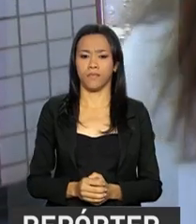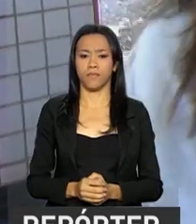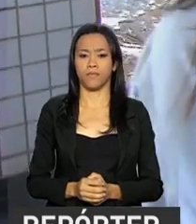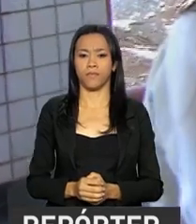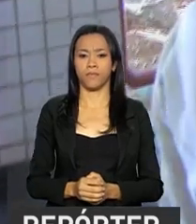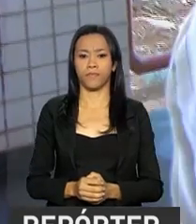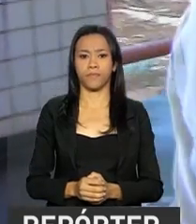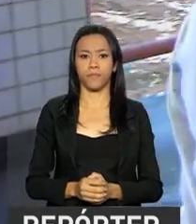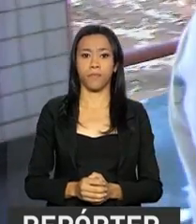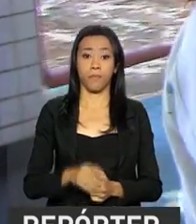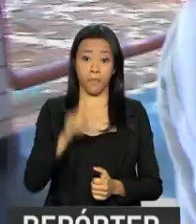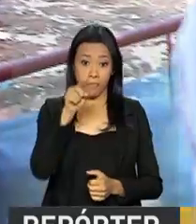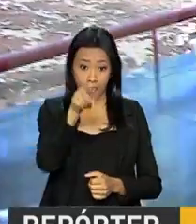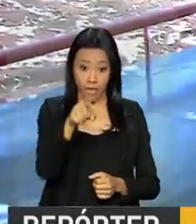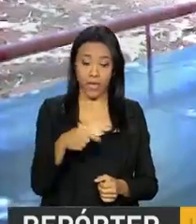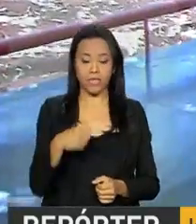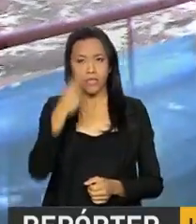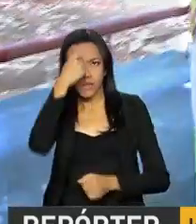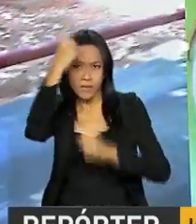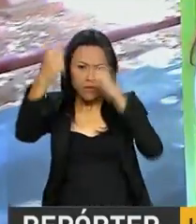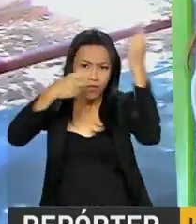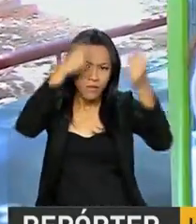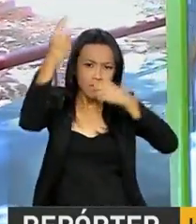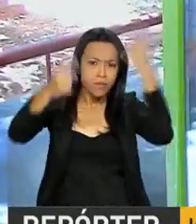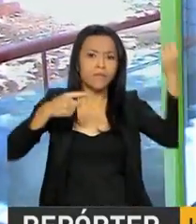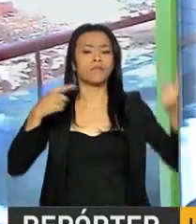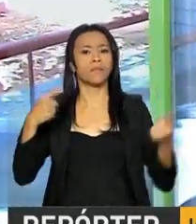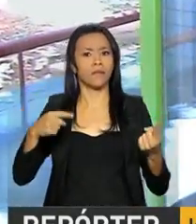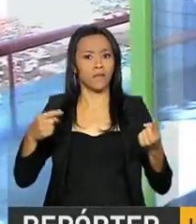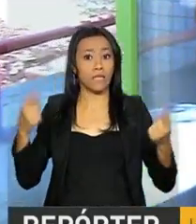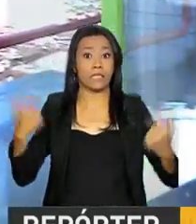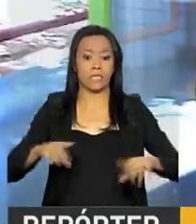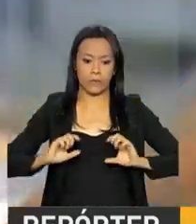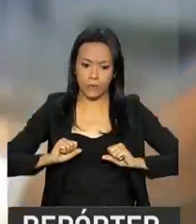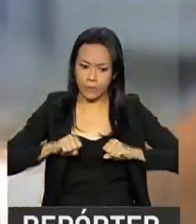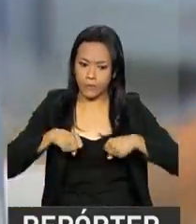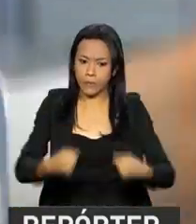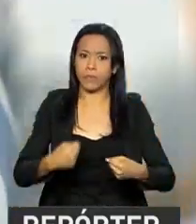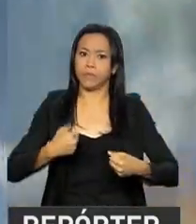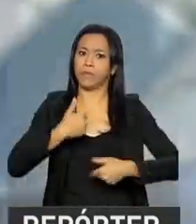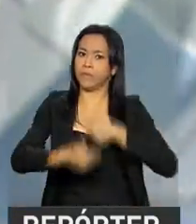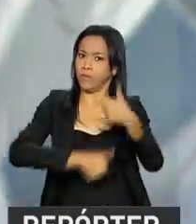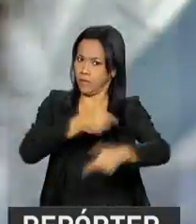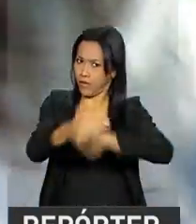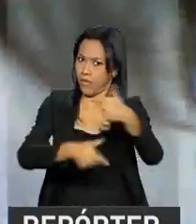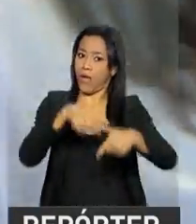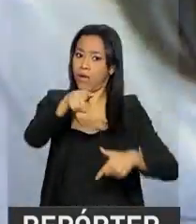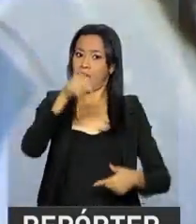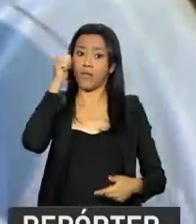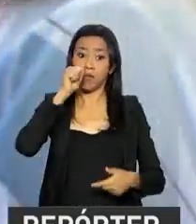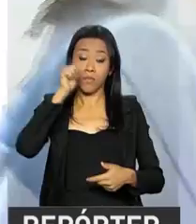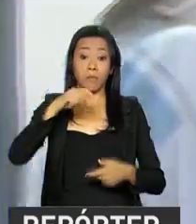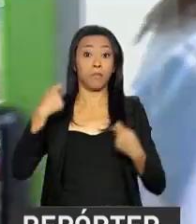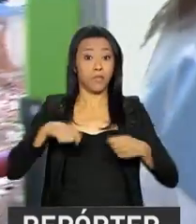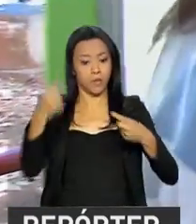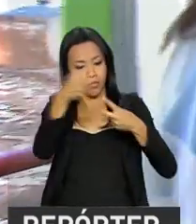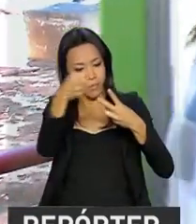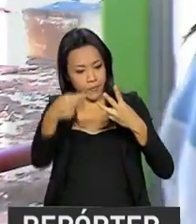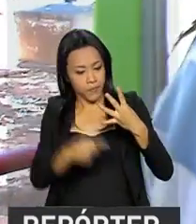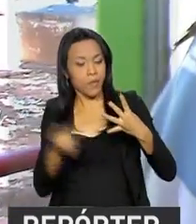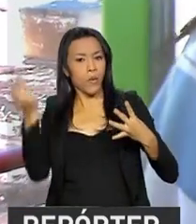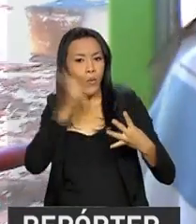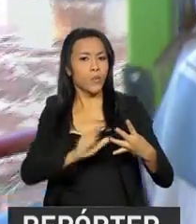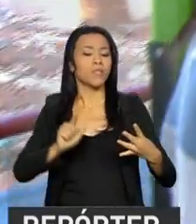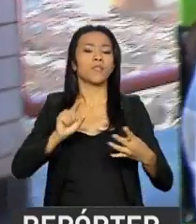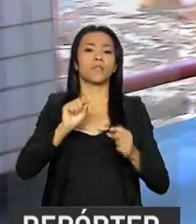anos perseverança criatividade talento e muita dedicação Maria Angélica precisou de tudo isso para transformar